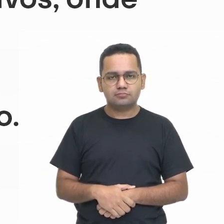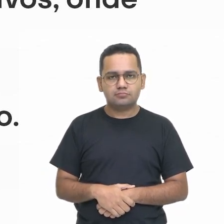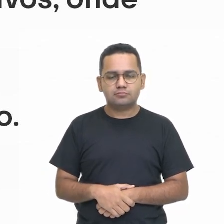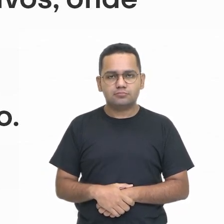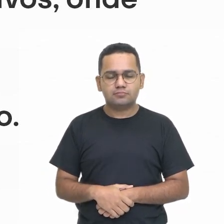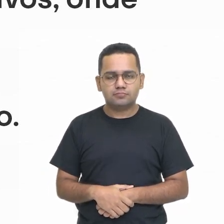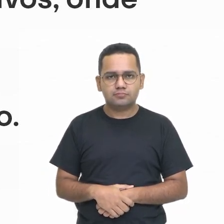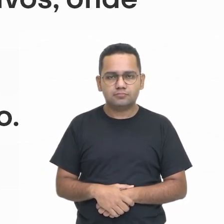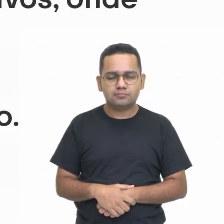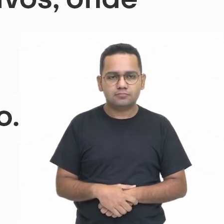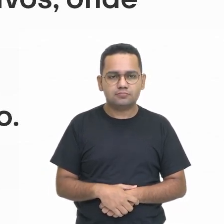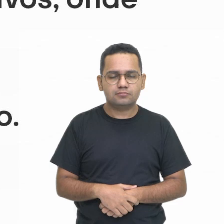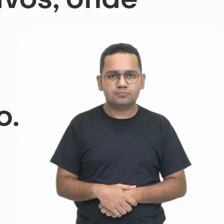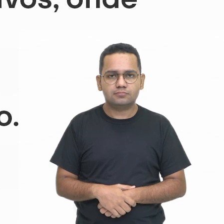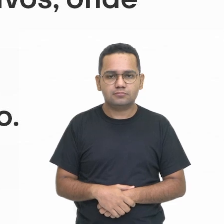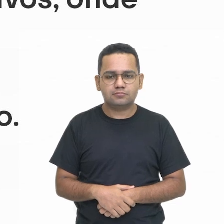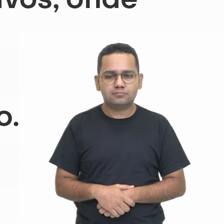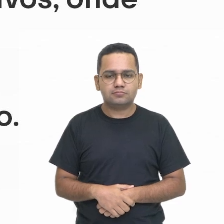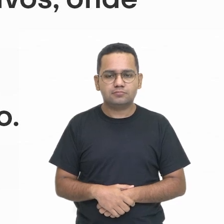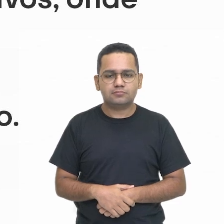tinha